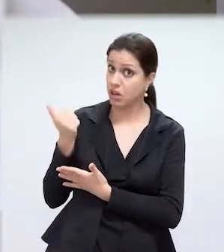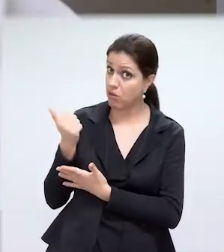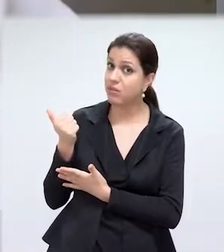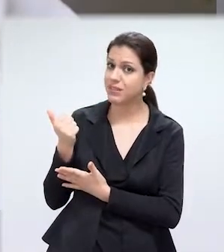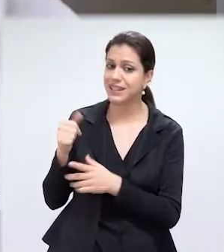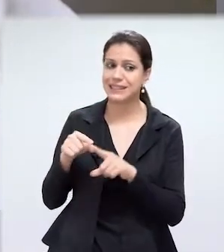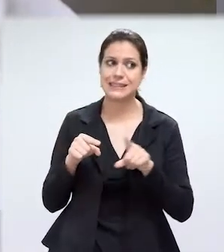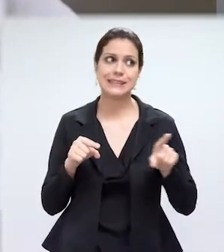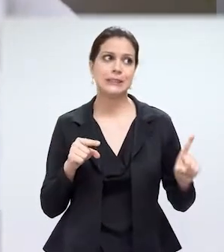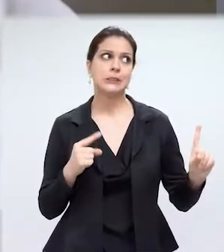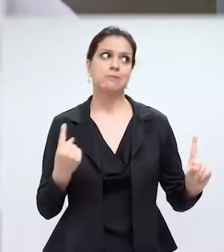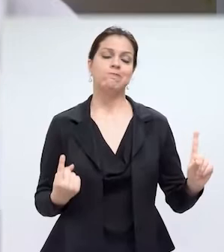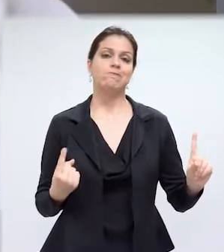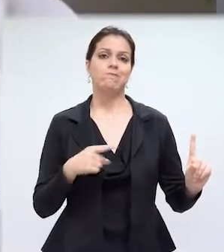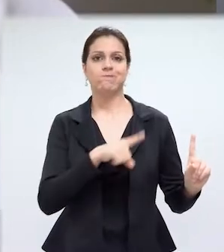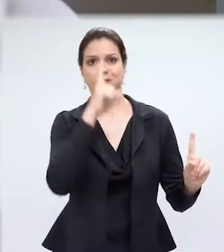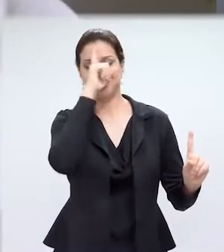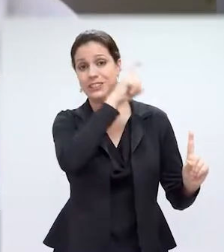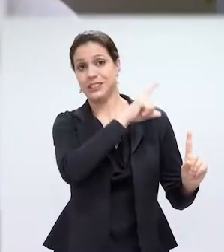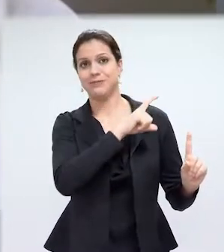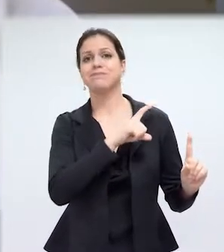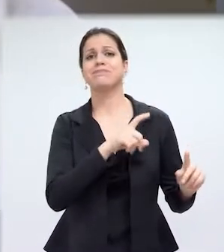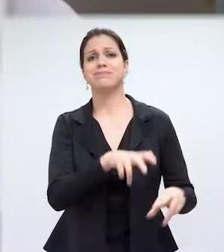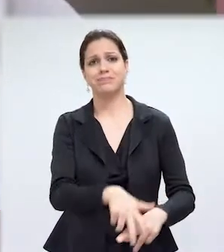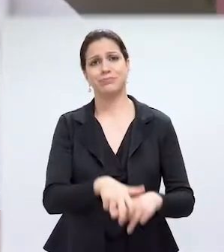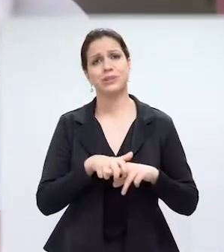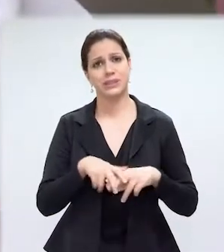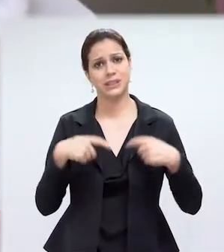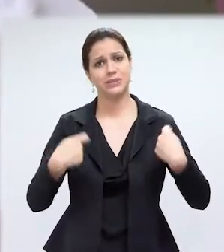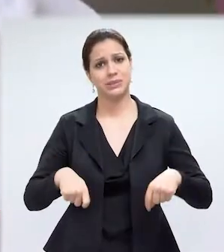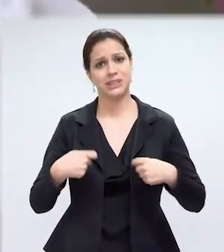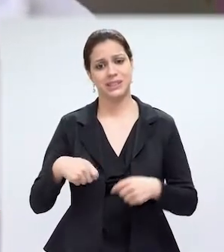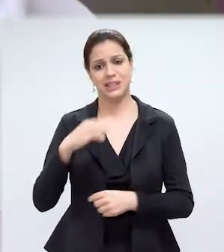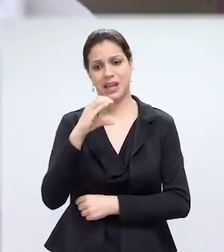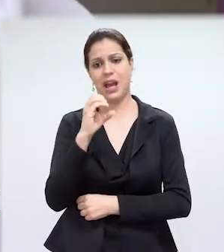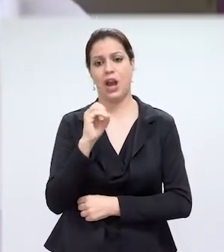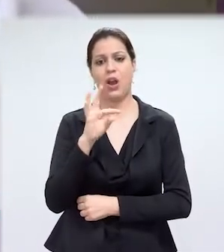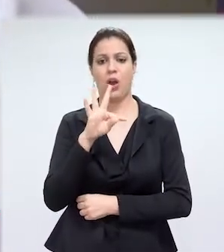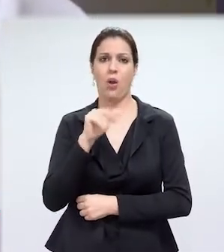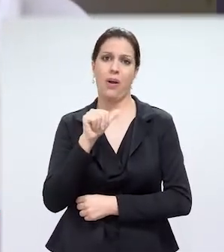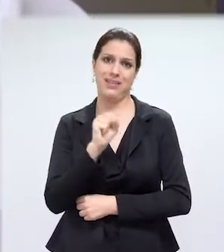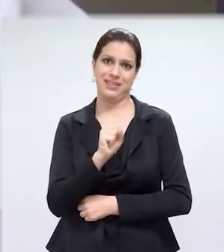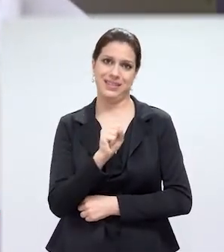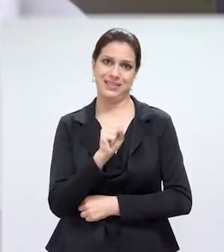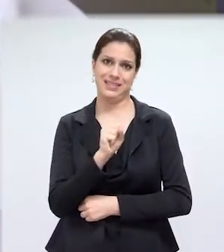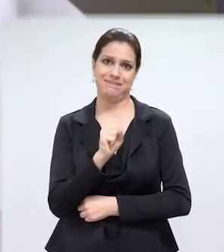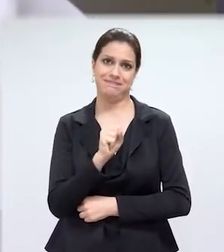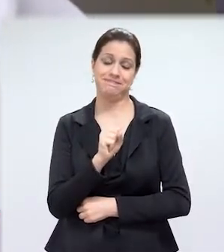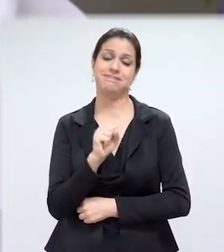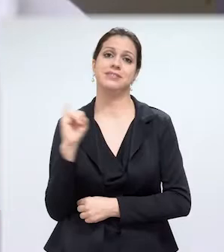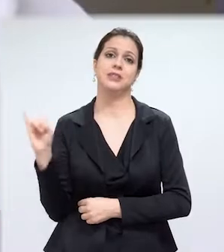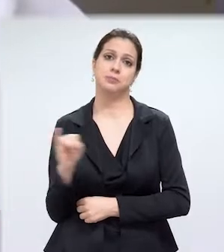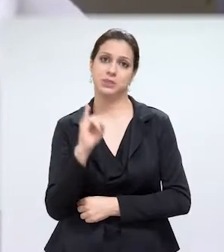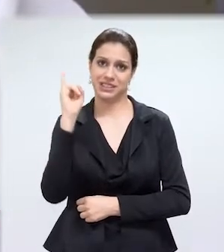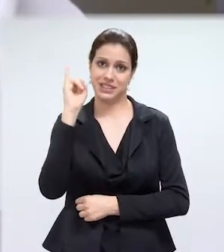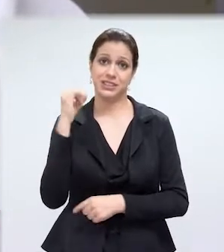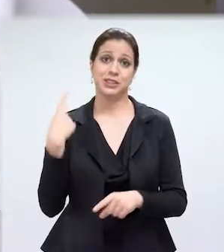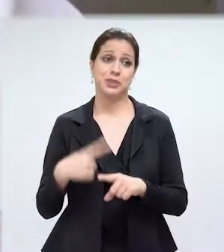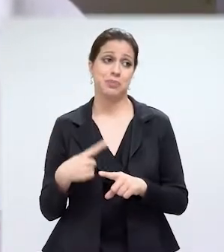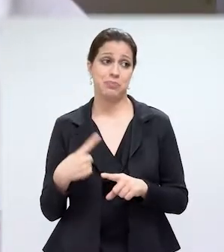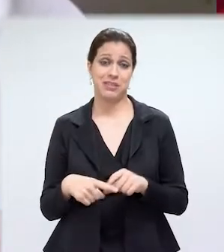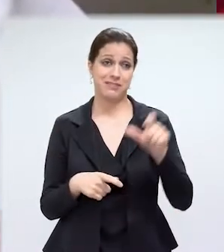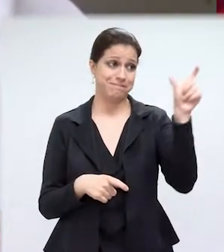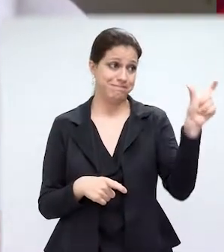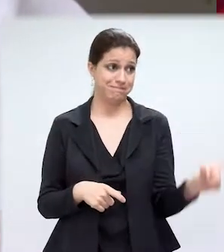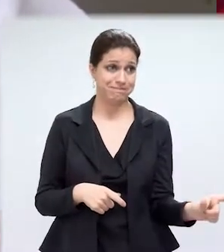com certeza, ele vai ter um rendimento melhor. Por isso, a necessidade das cotas, né? Tem gente que é